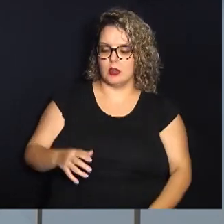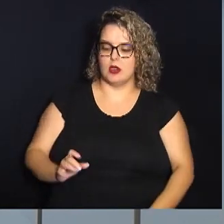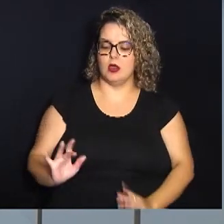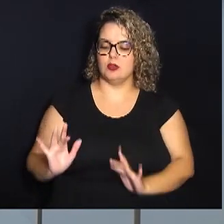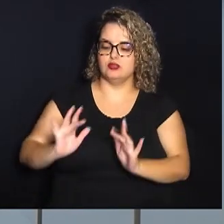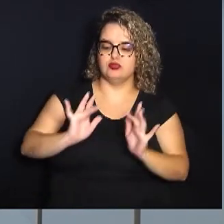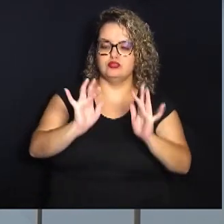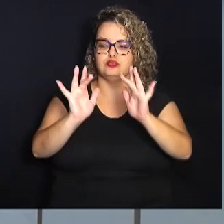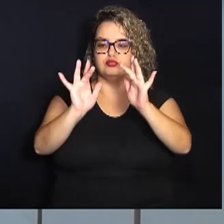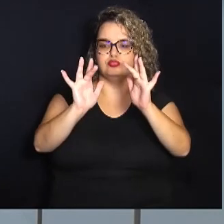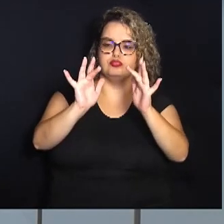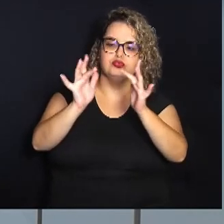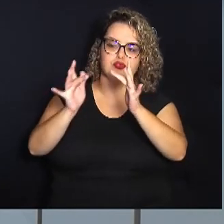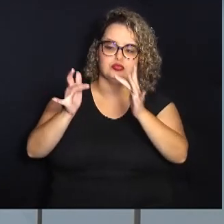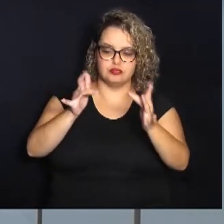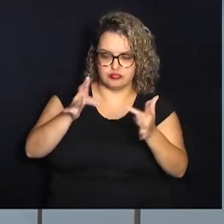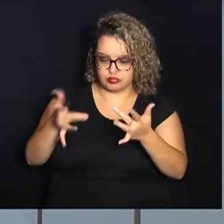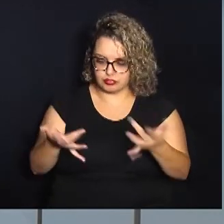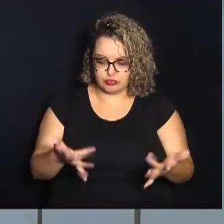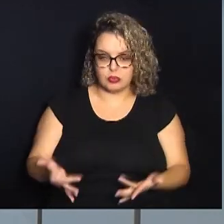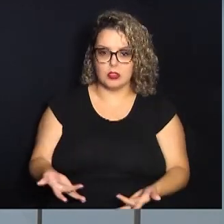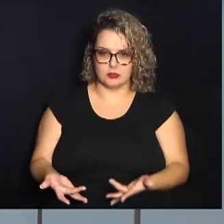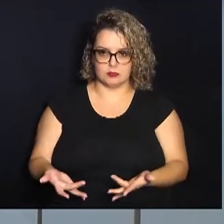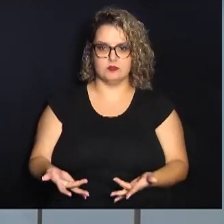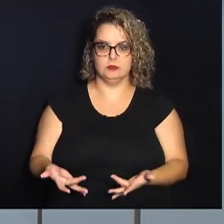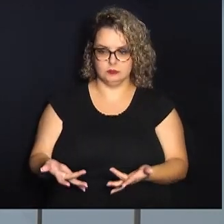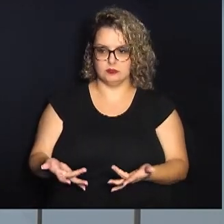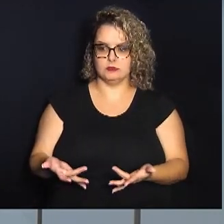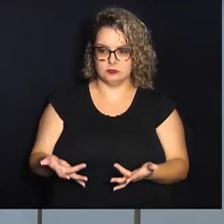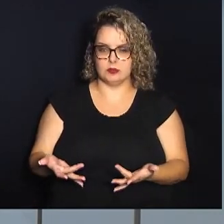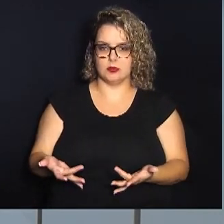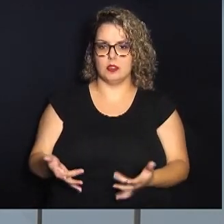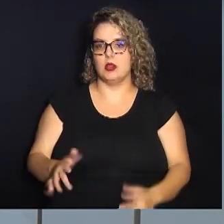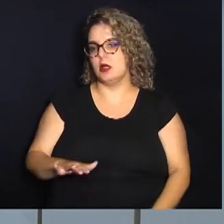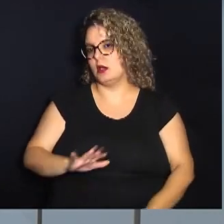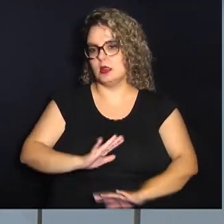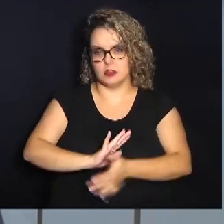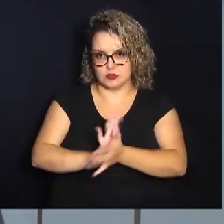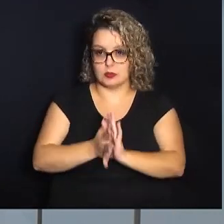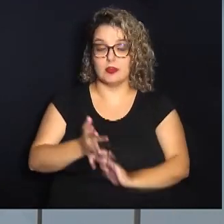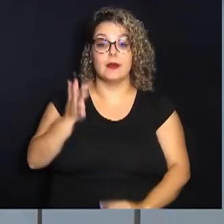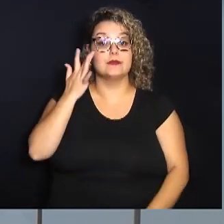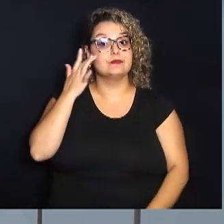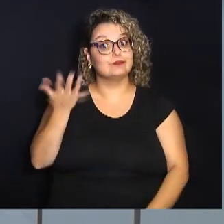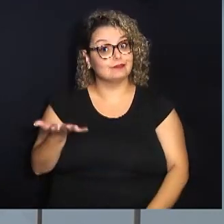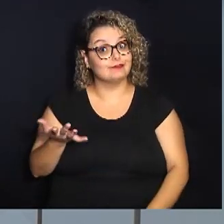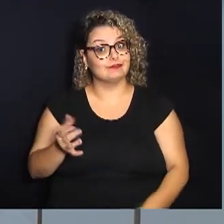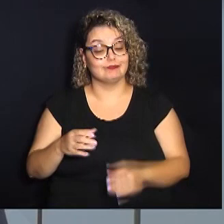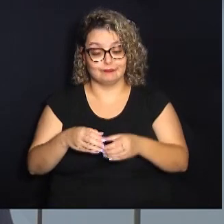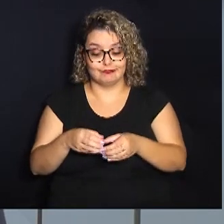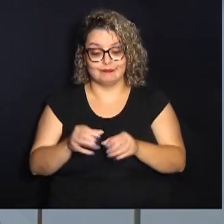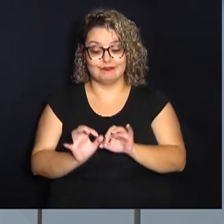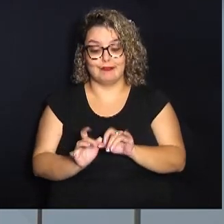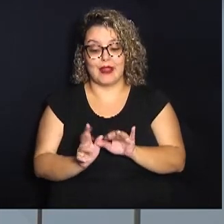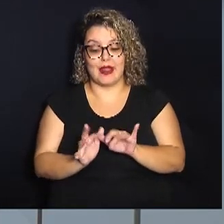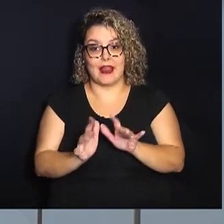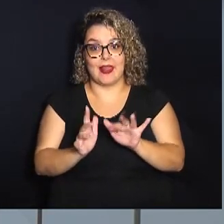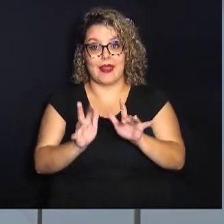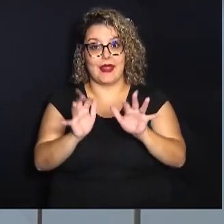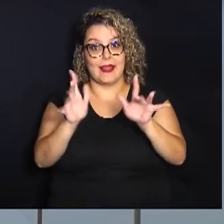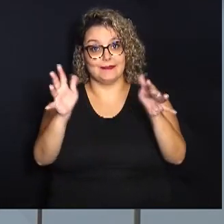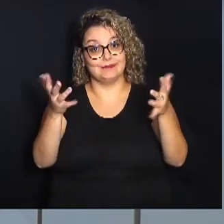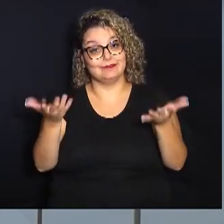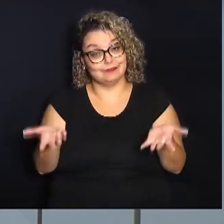alguns minutos só, mata o mosquito que está voando, ele morre. Porém, amanhã tem vários outros que estão nascendo da água parada que estava